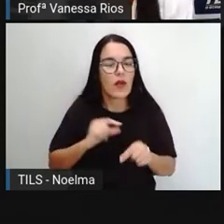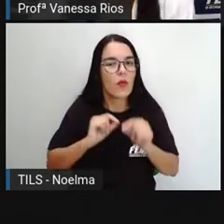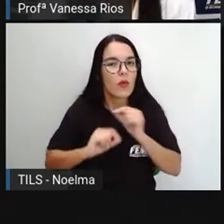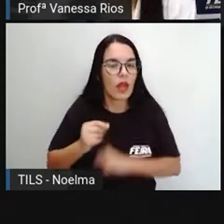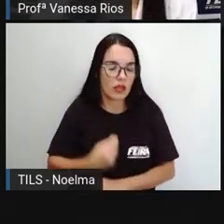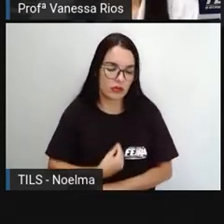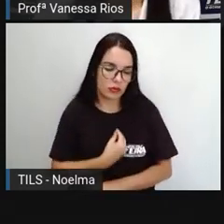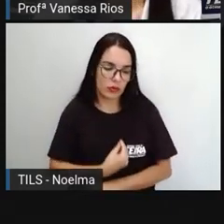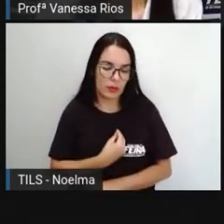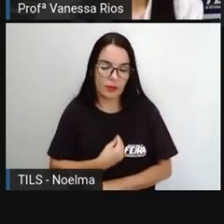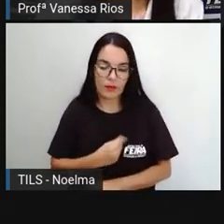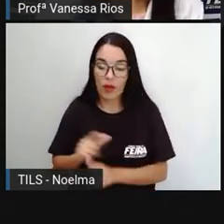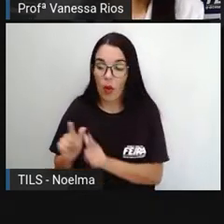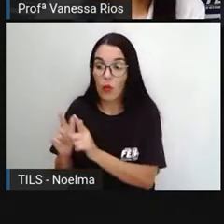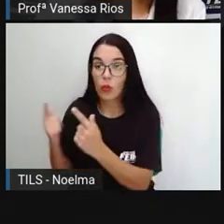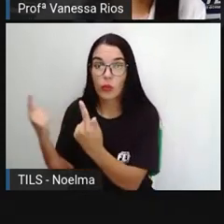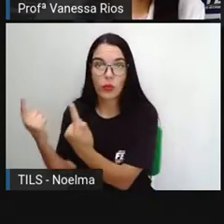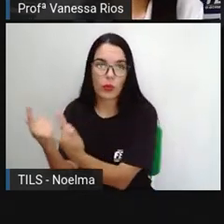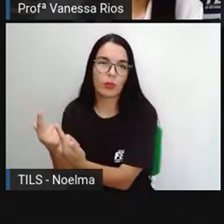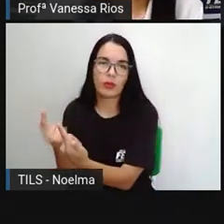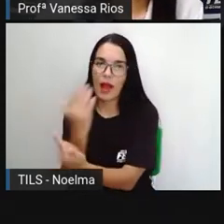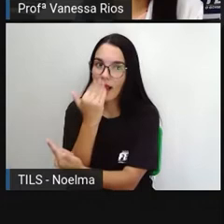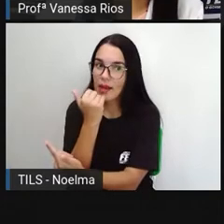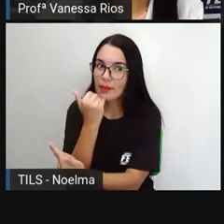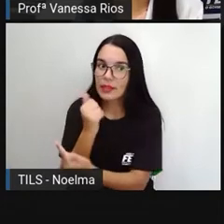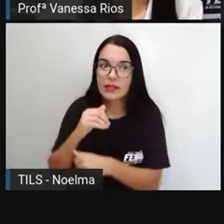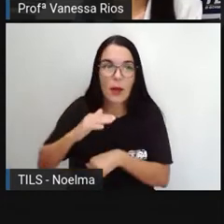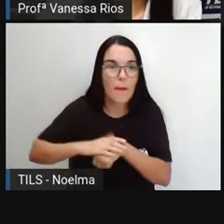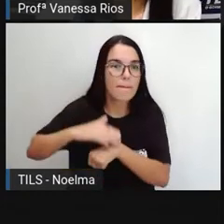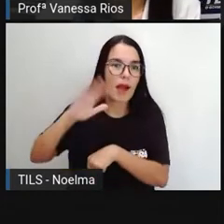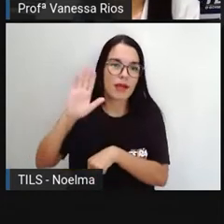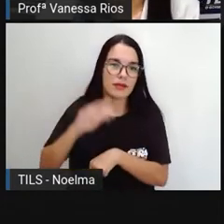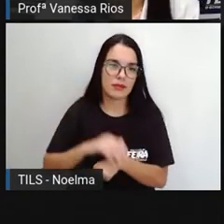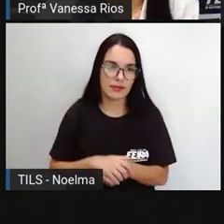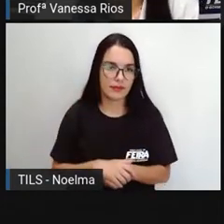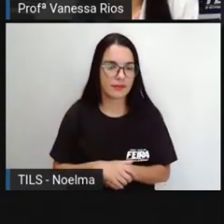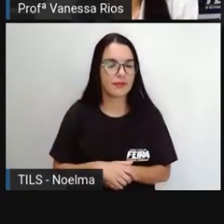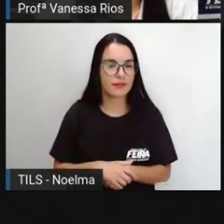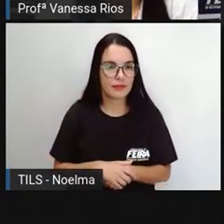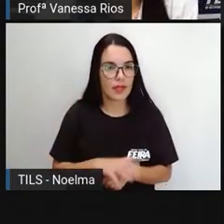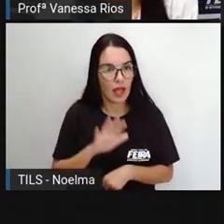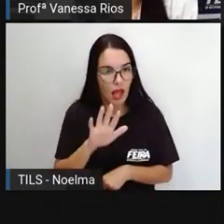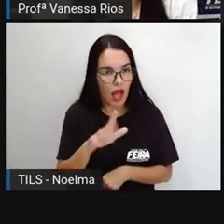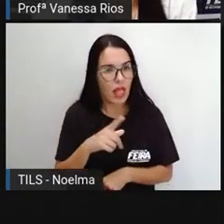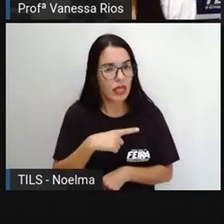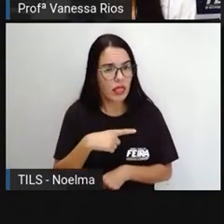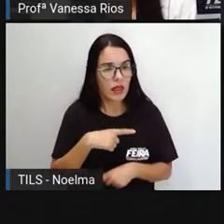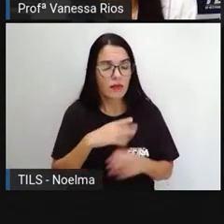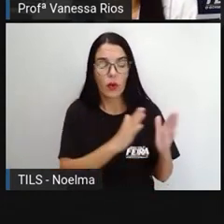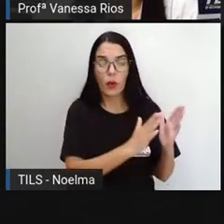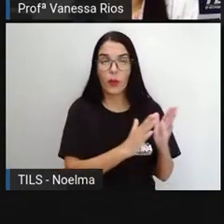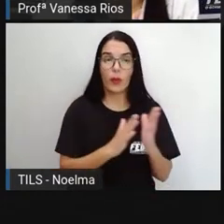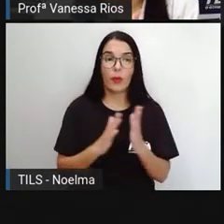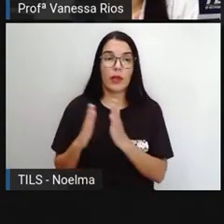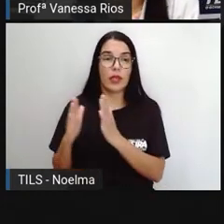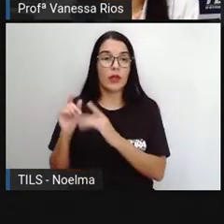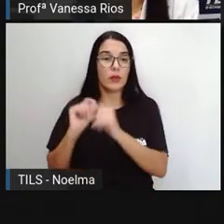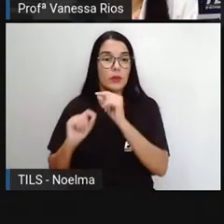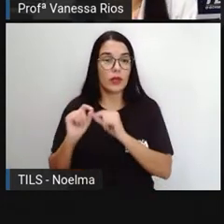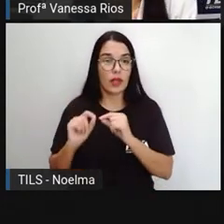atividade da caça e da coleta. Lembrando aí que mesmo nesse período houve evoluções, porque